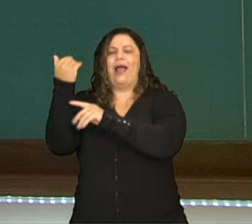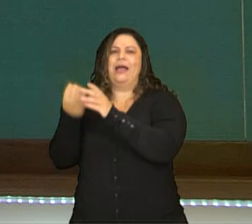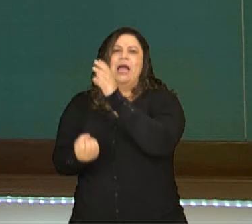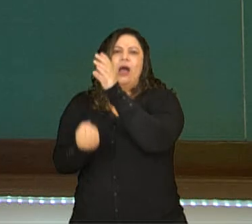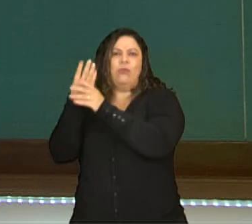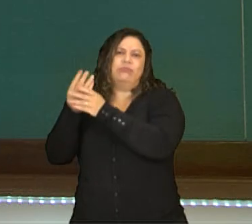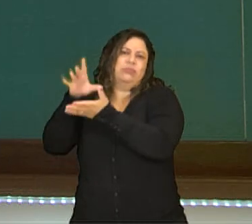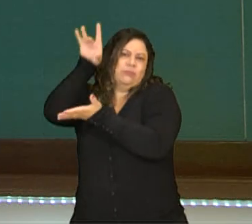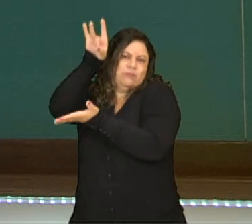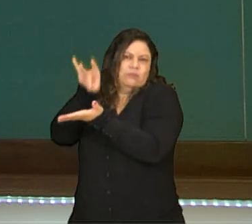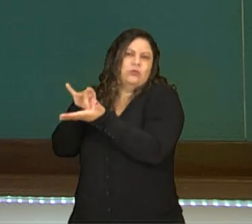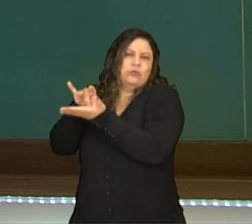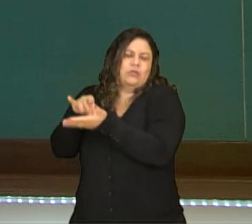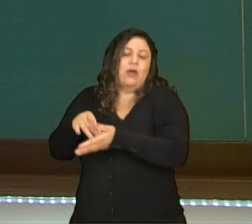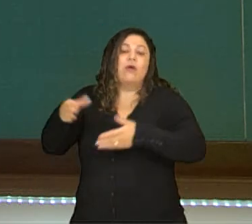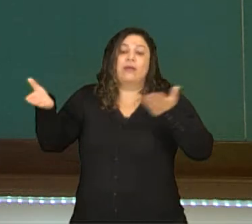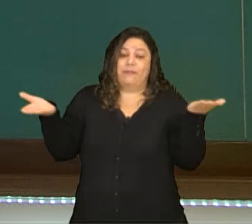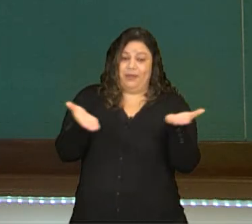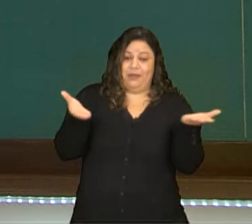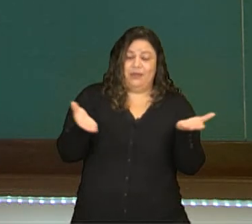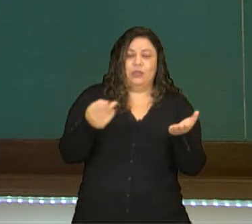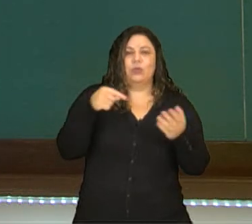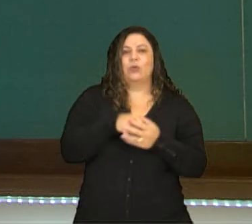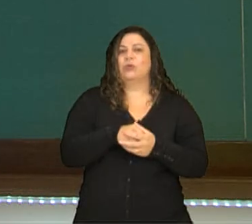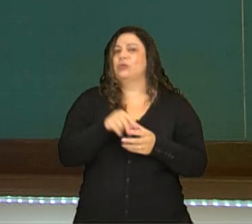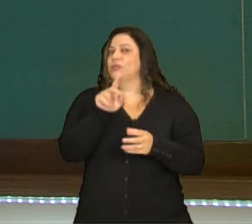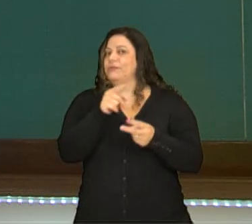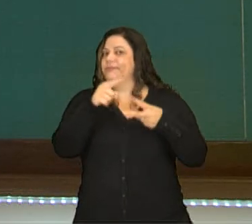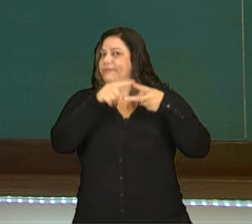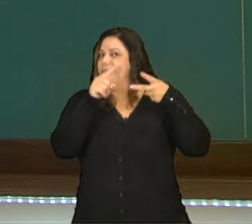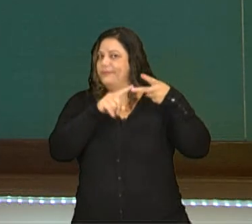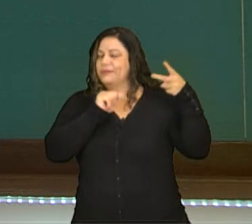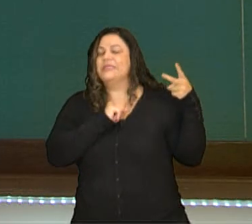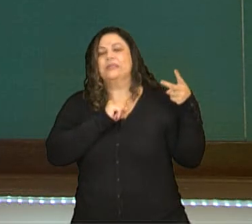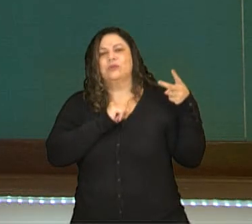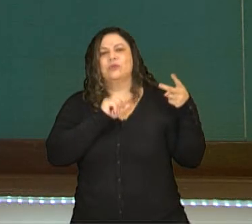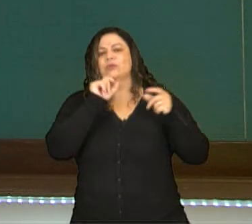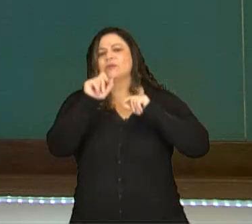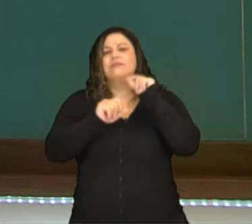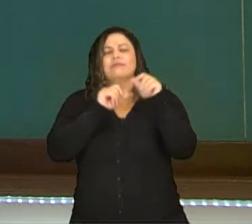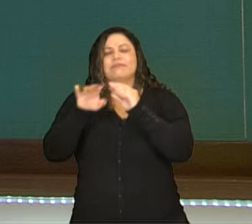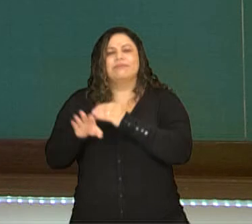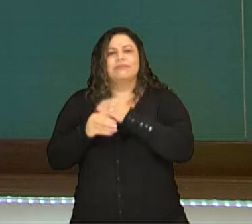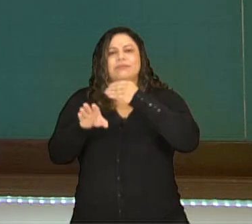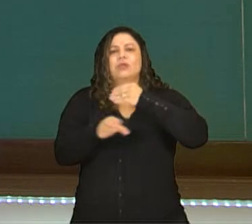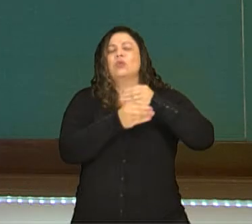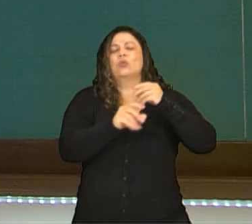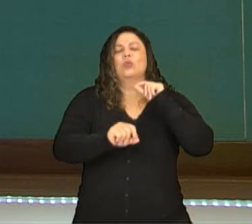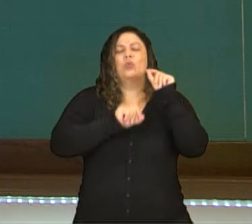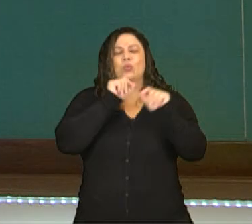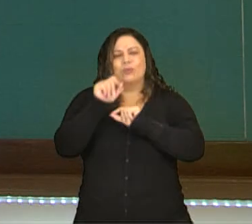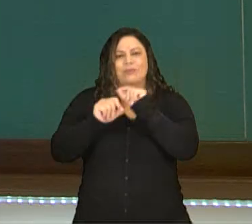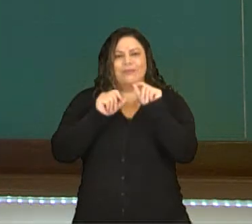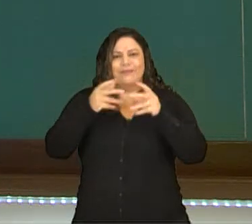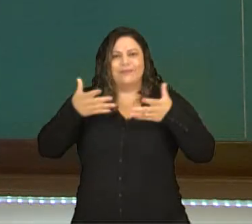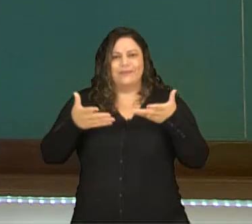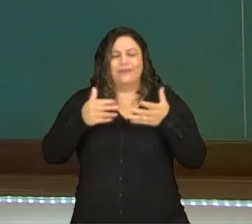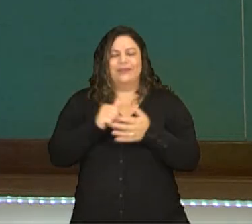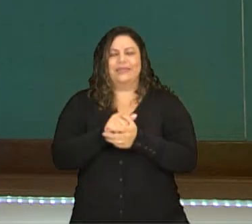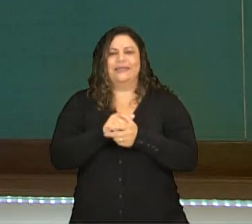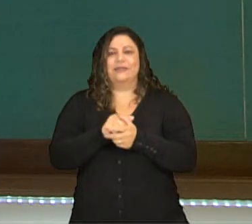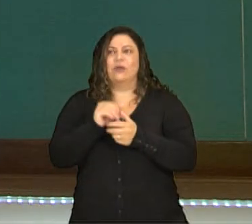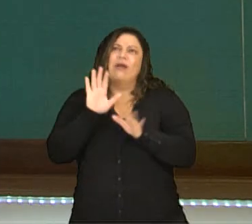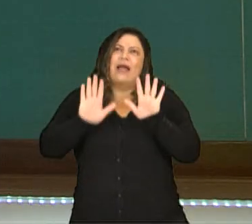rumba atual e que contribuiu para esses elementos fazerem com que a rumba fosse deixada de lado,